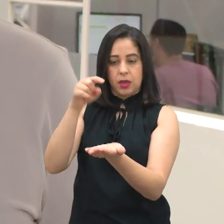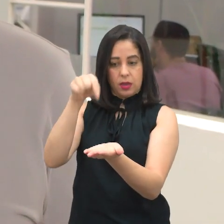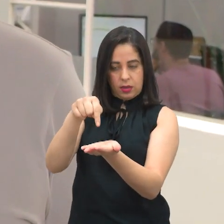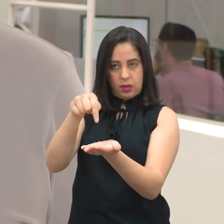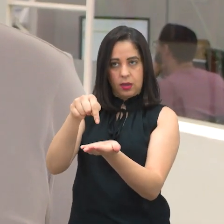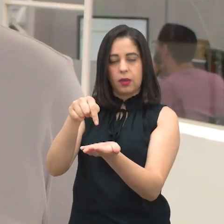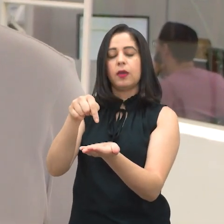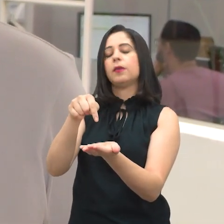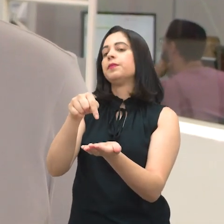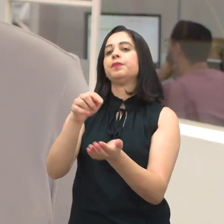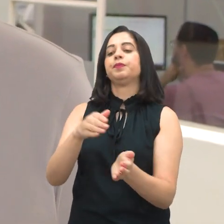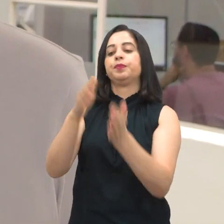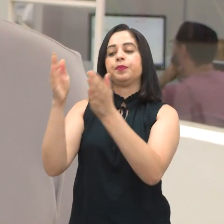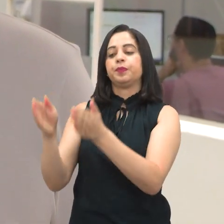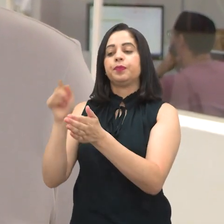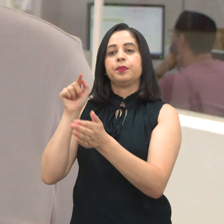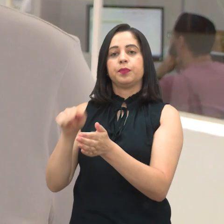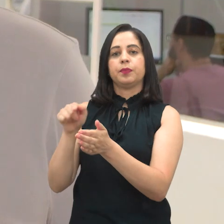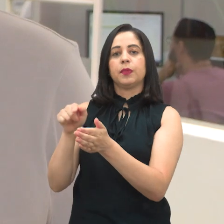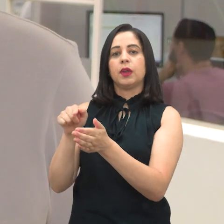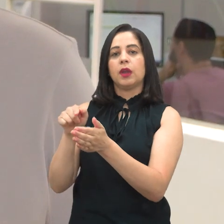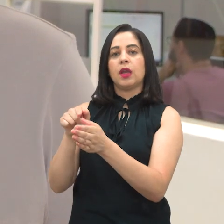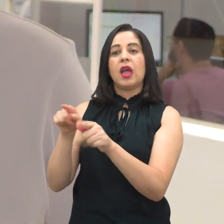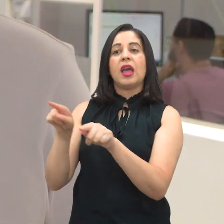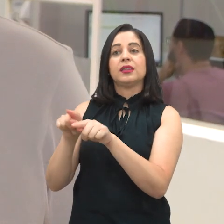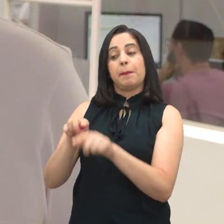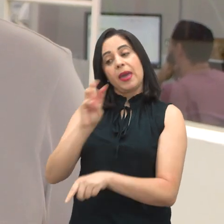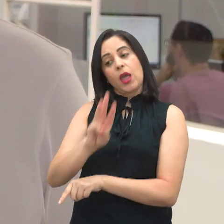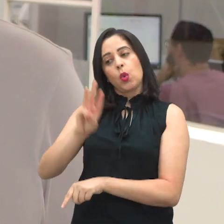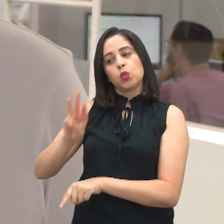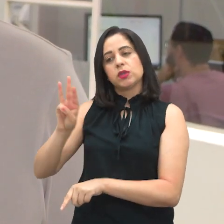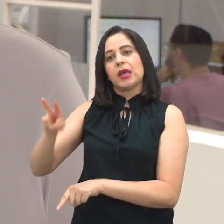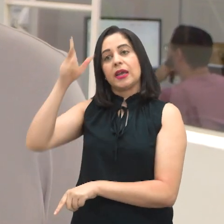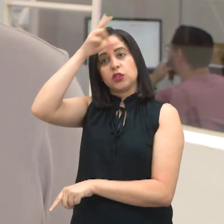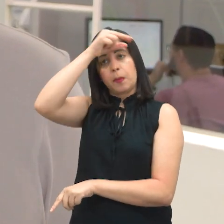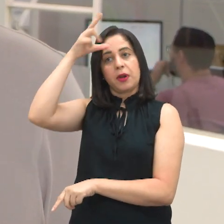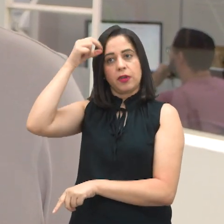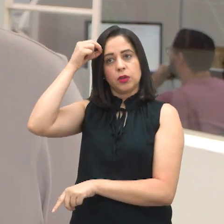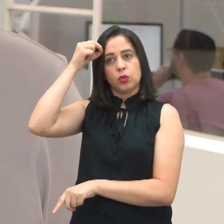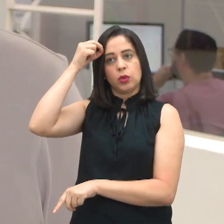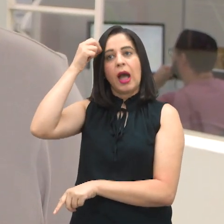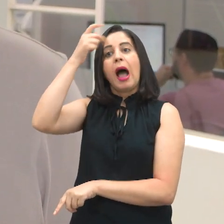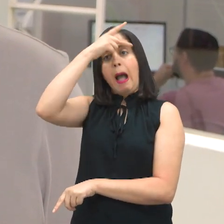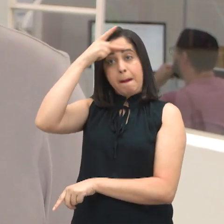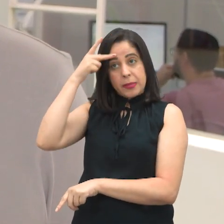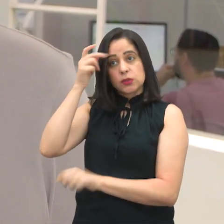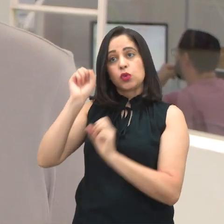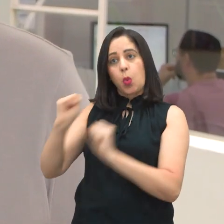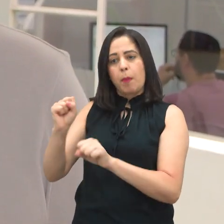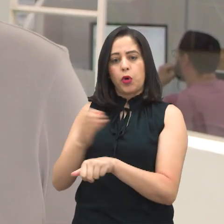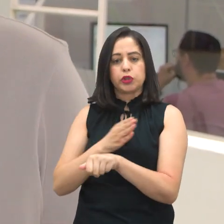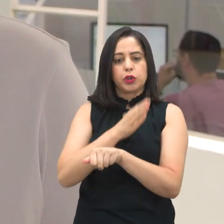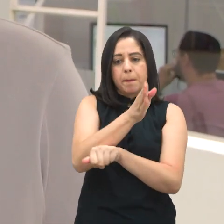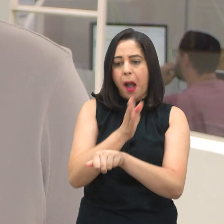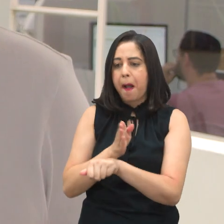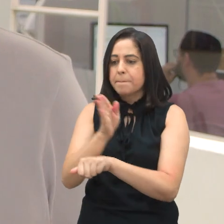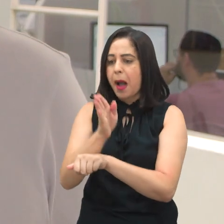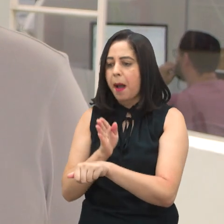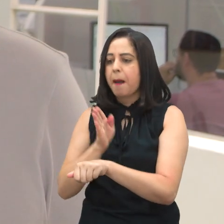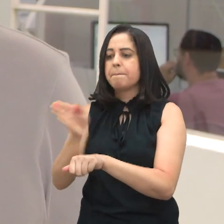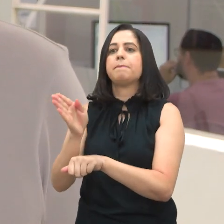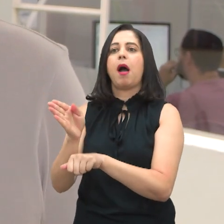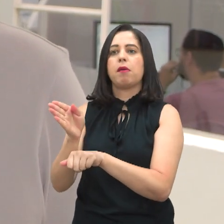número 200, atrás do AME, e o próprio site da Prefeitura, onde constantemente, principalmente esse